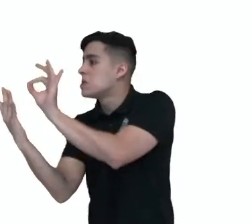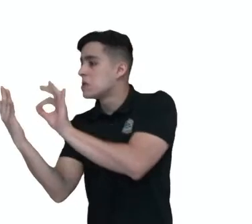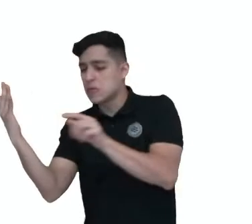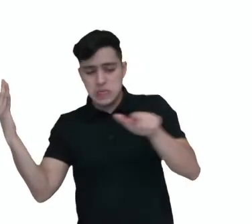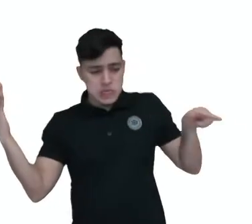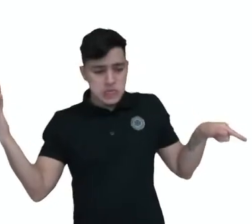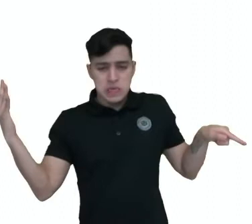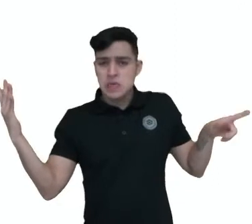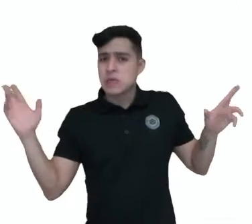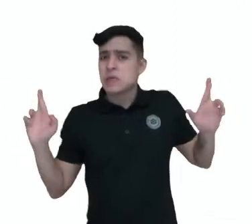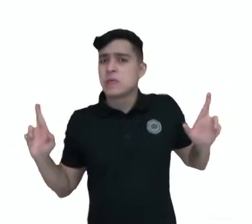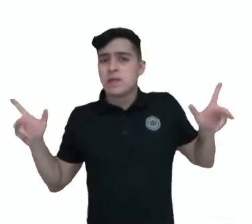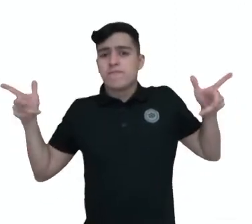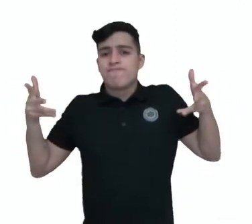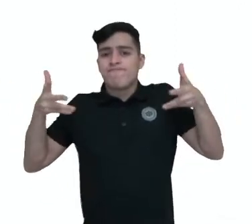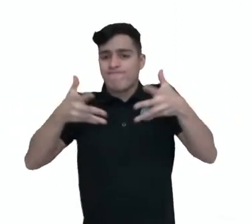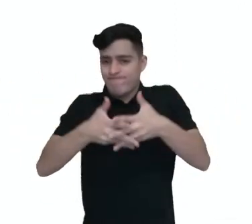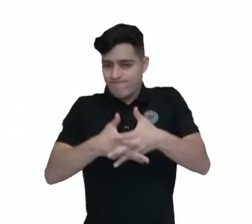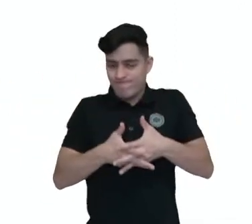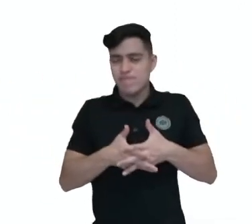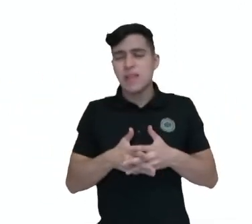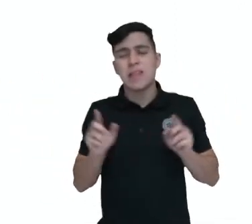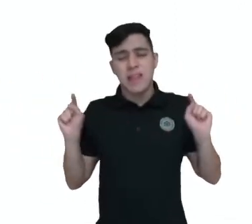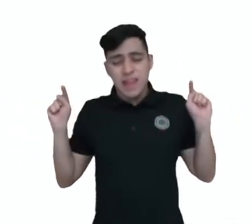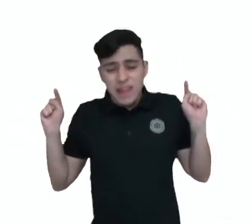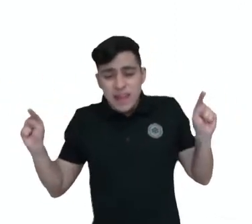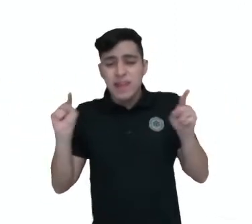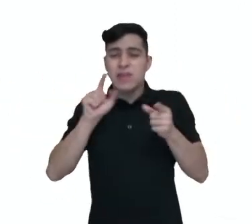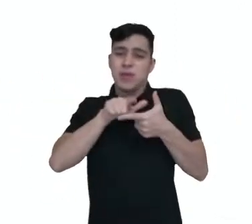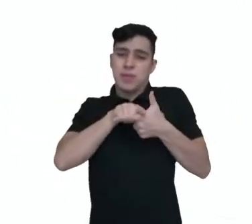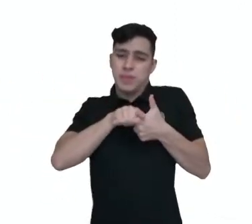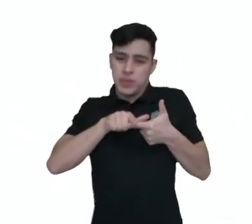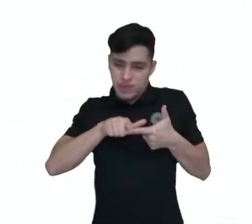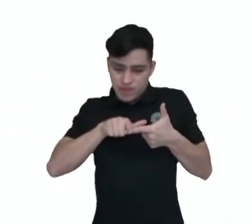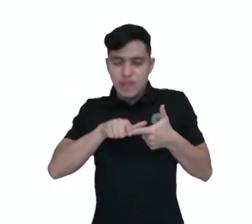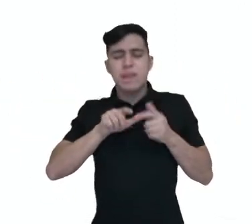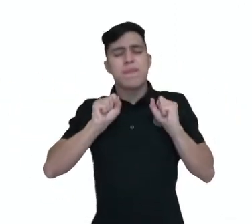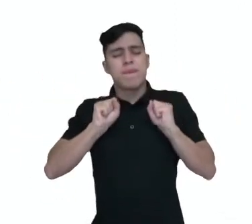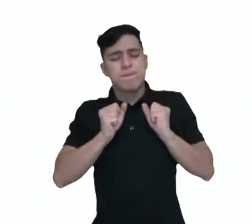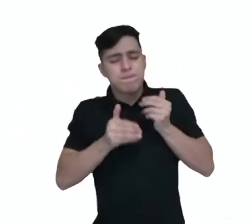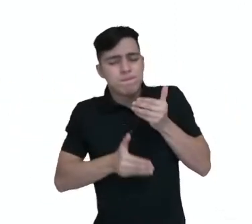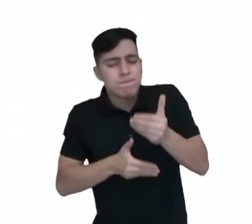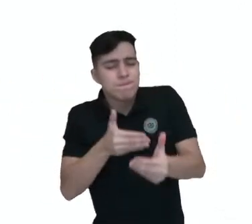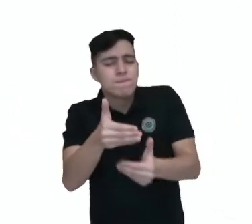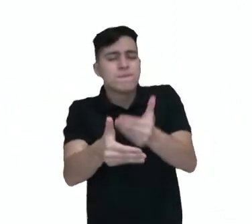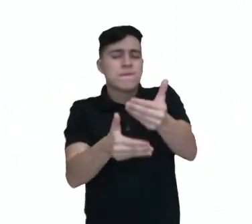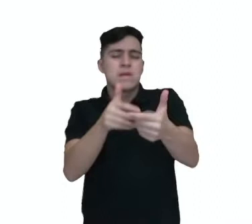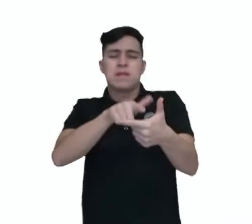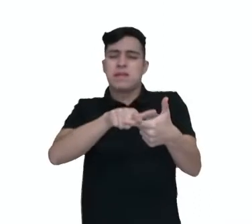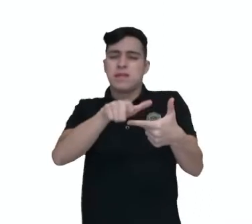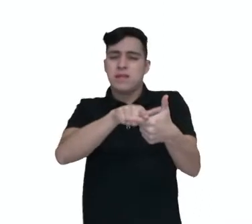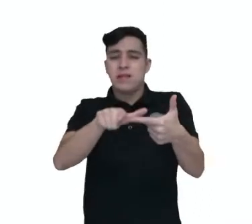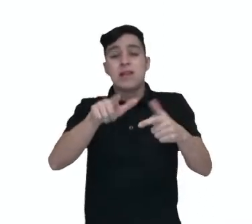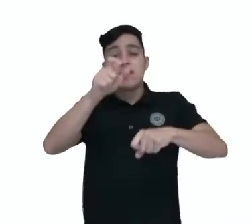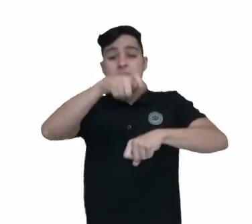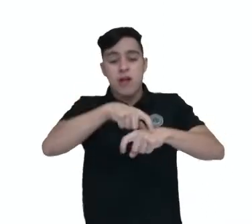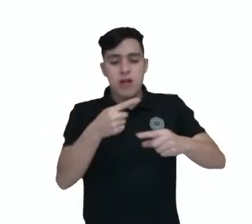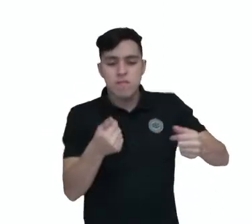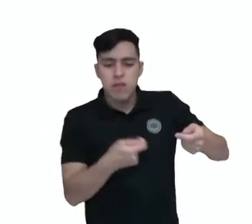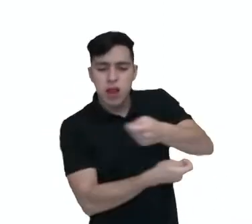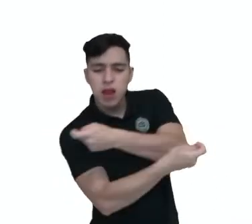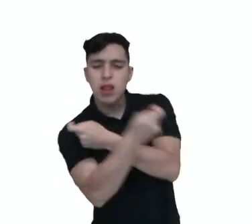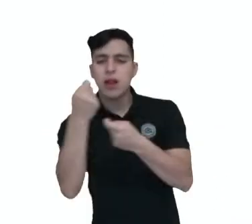Que tipos de problemas a utilização destas medidas poderiam causar nas transações comerciais e